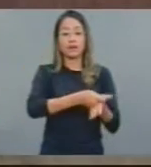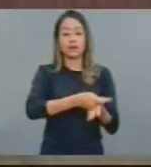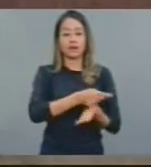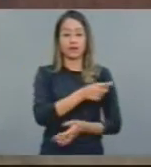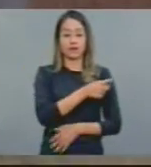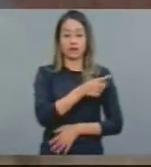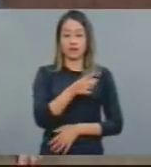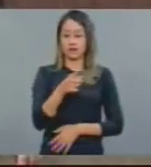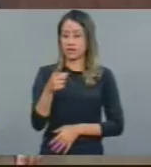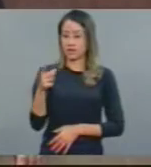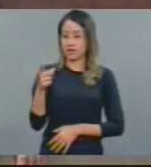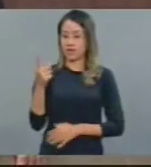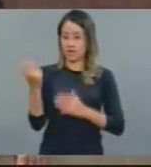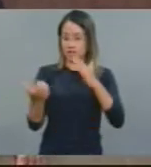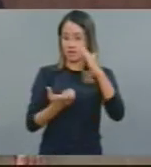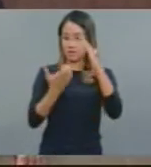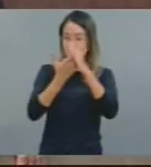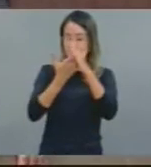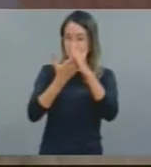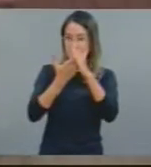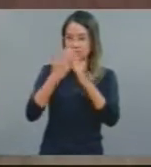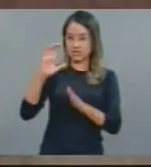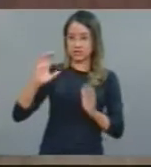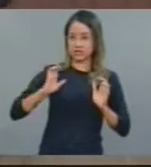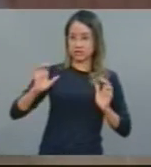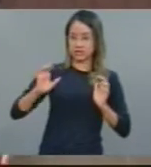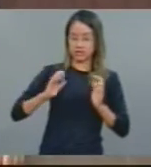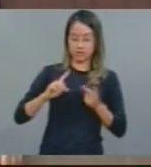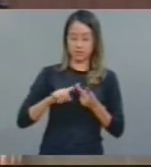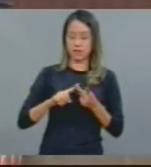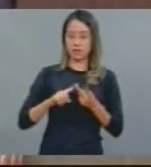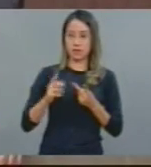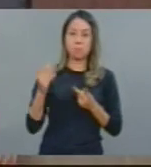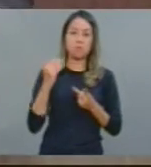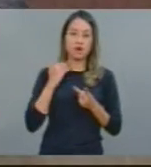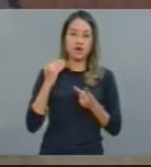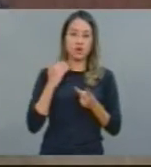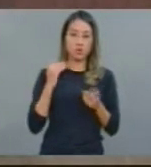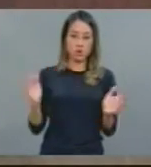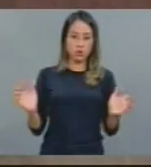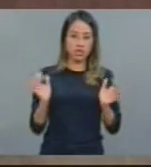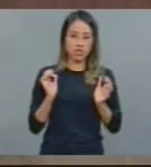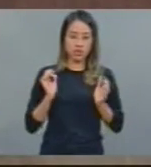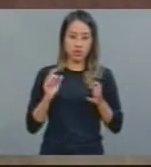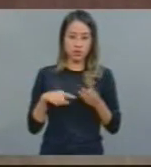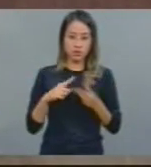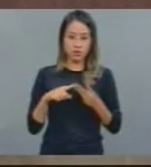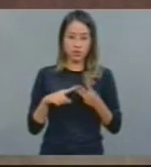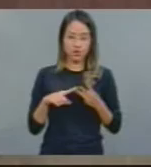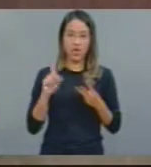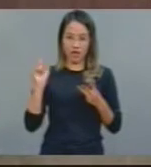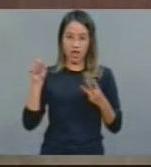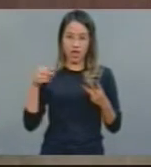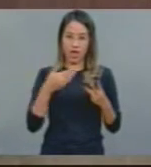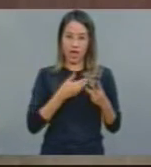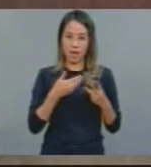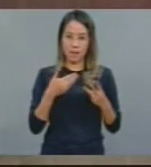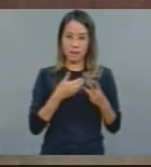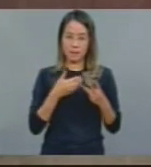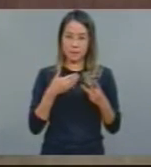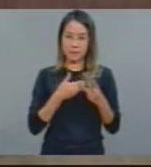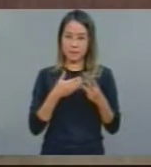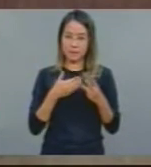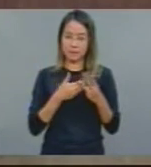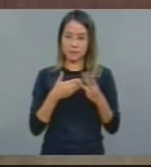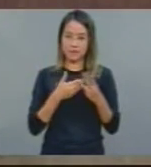É o grande empresário? É o grande investidor? É o amigo próximo? É